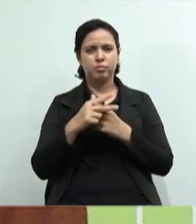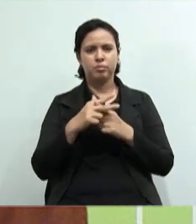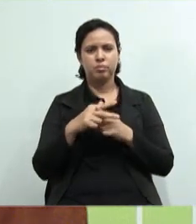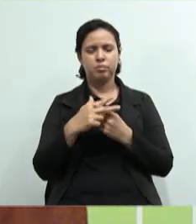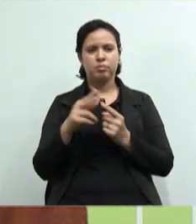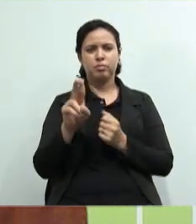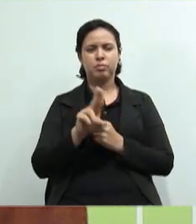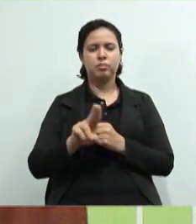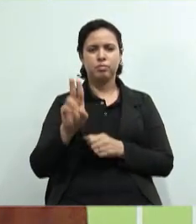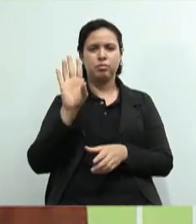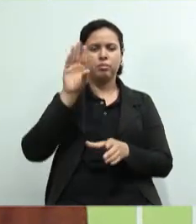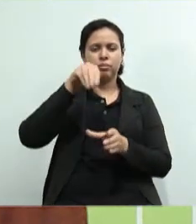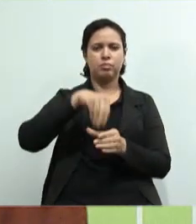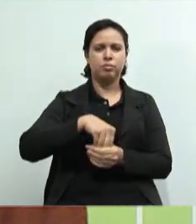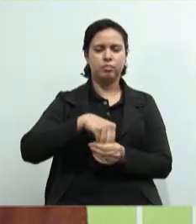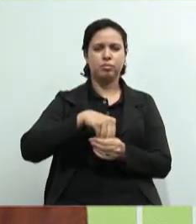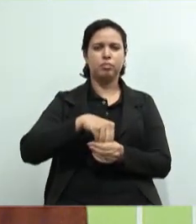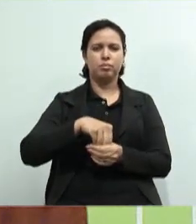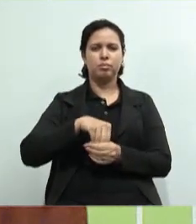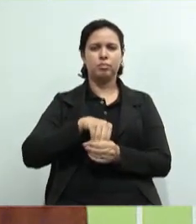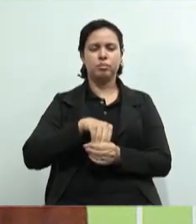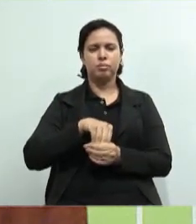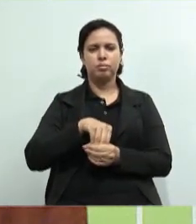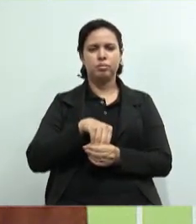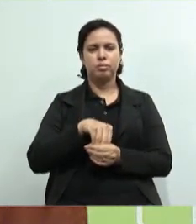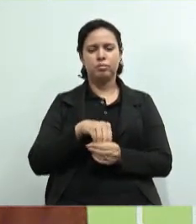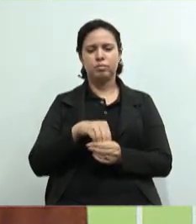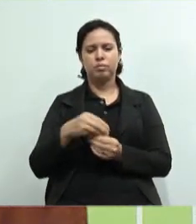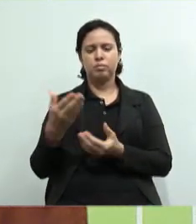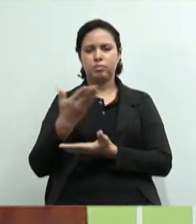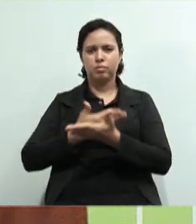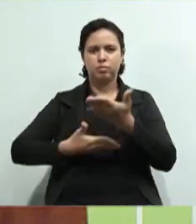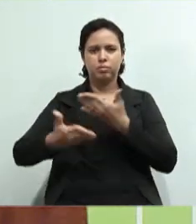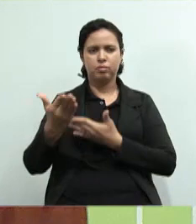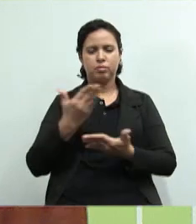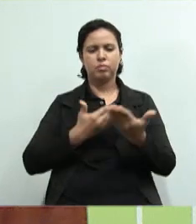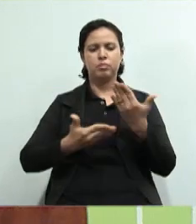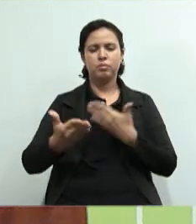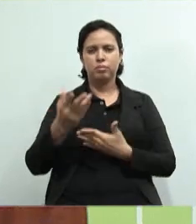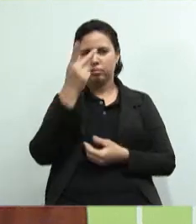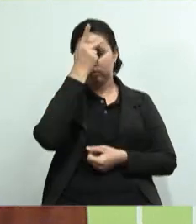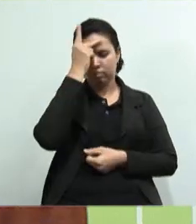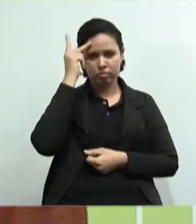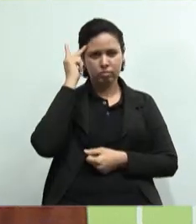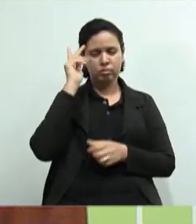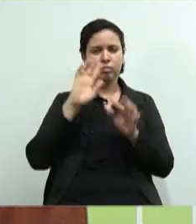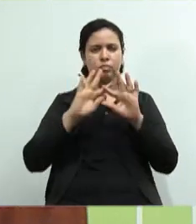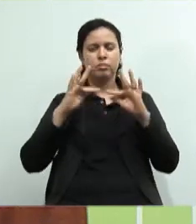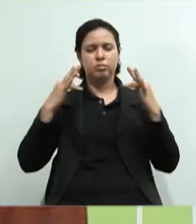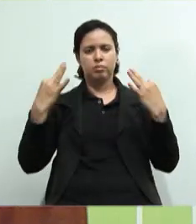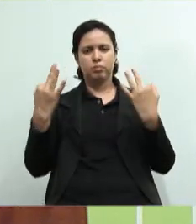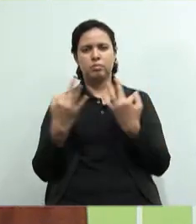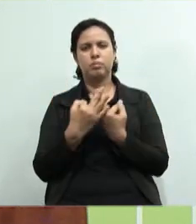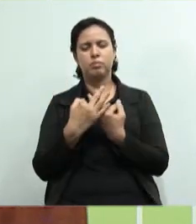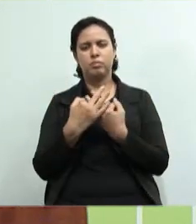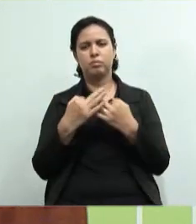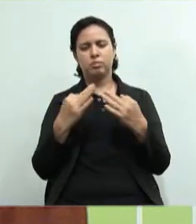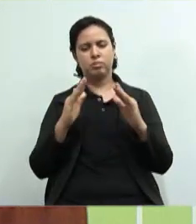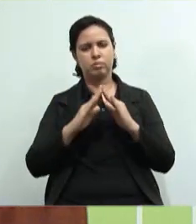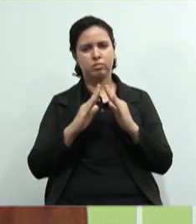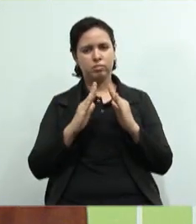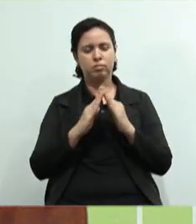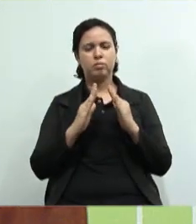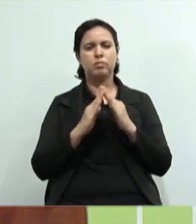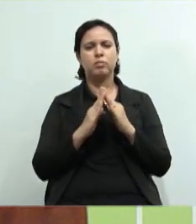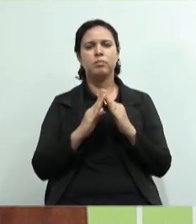aplicar dentro das nossas relações com as pessoas, nas nossas famílias, nas nossas casas e